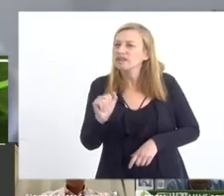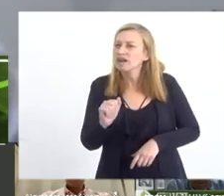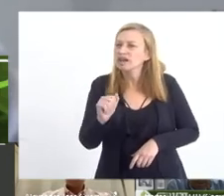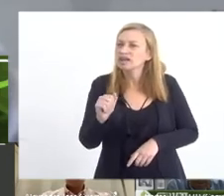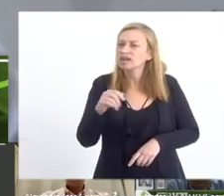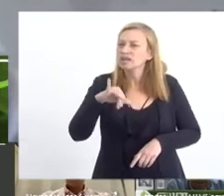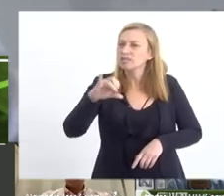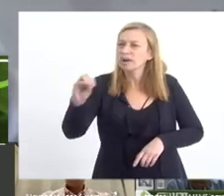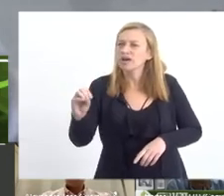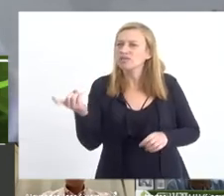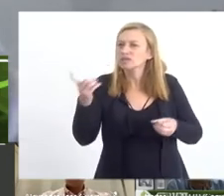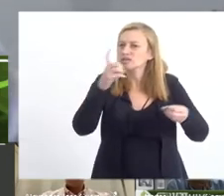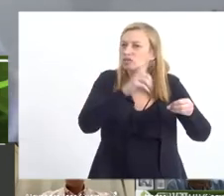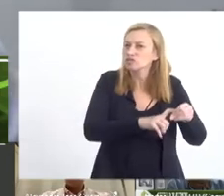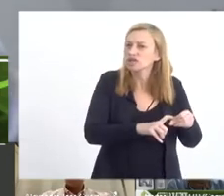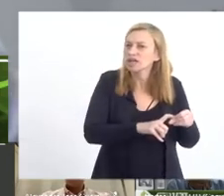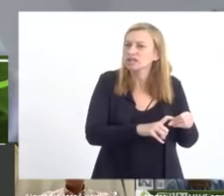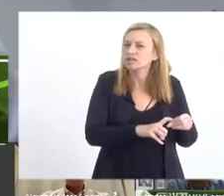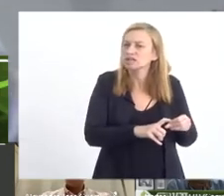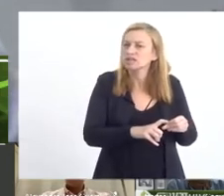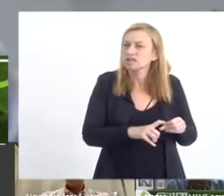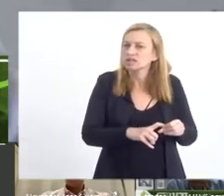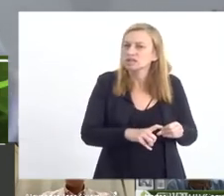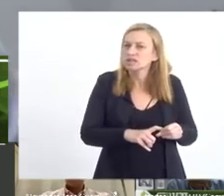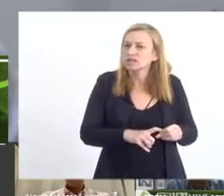ela tá sendo retomada,